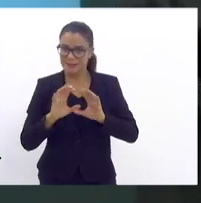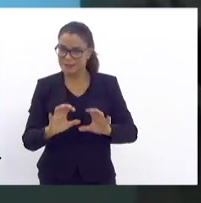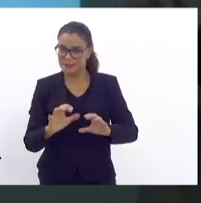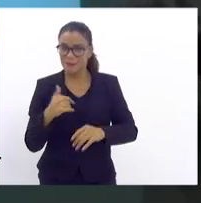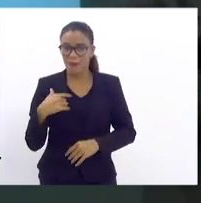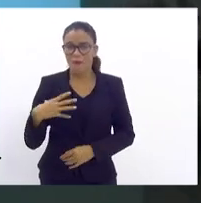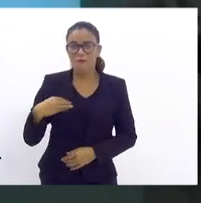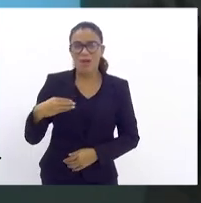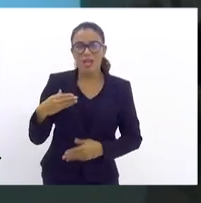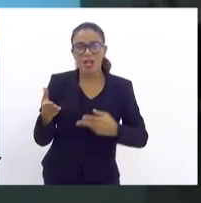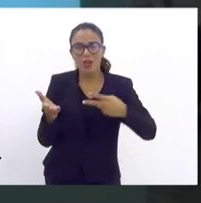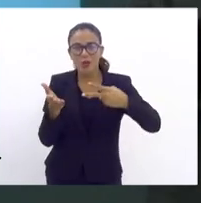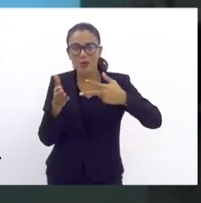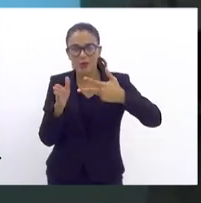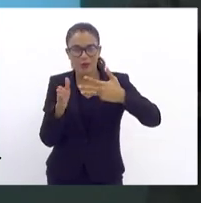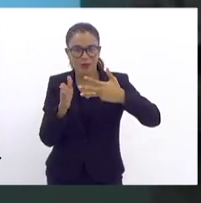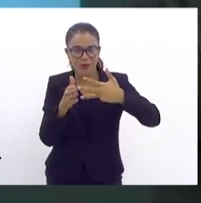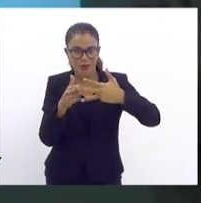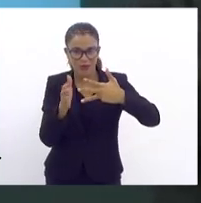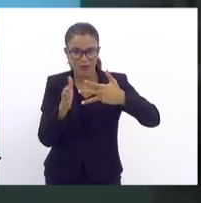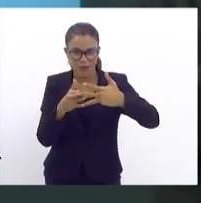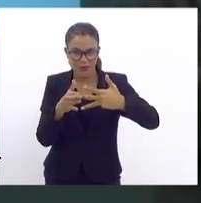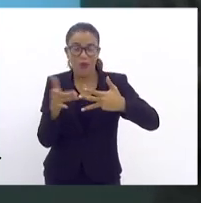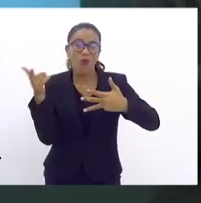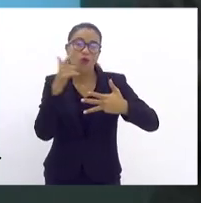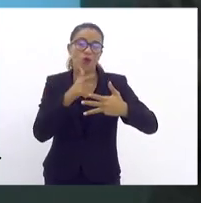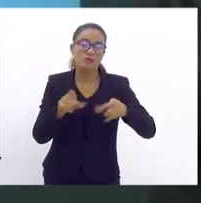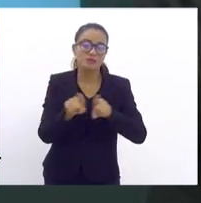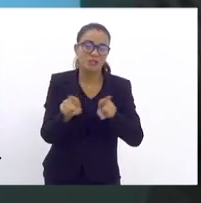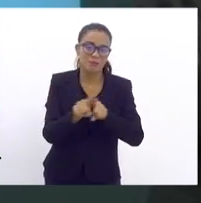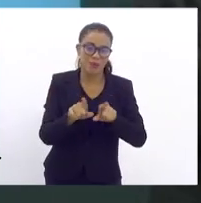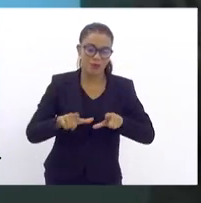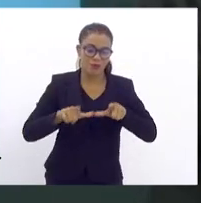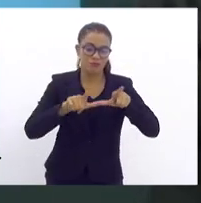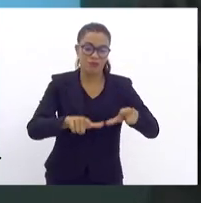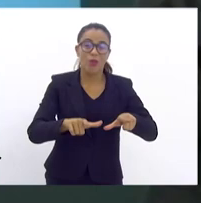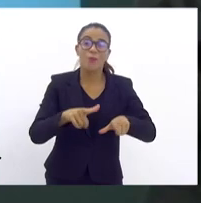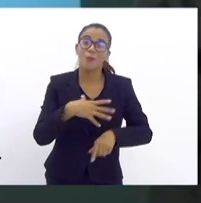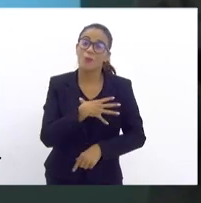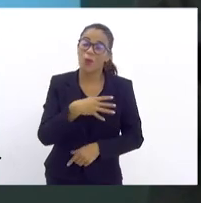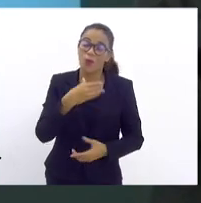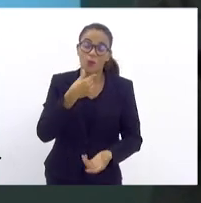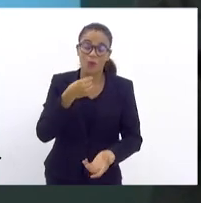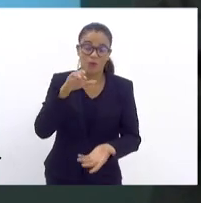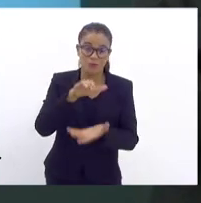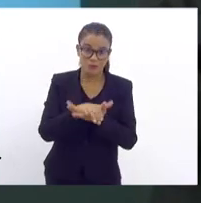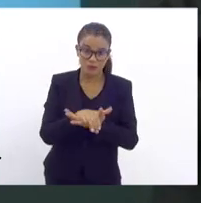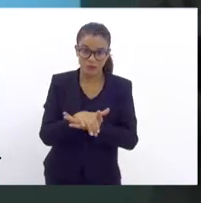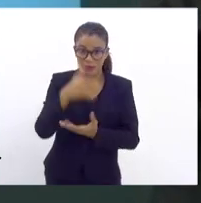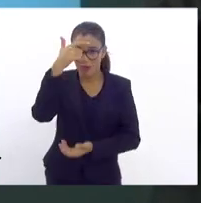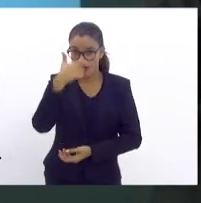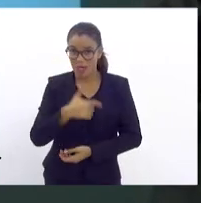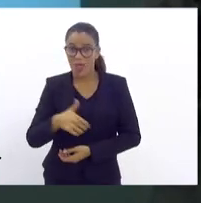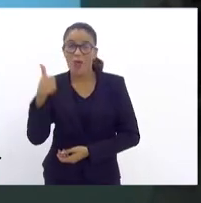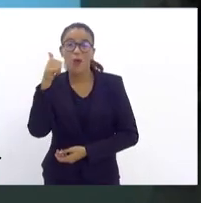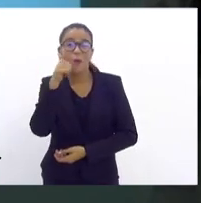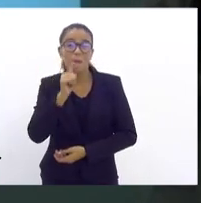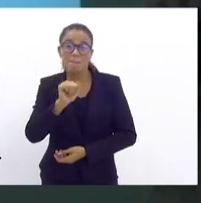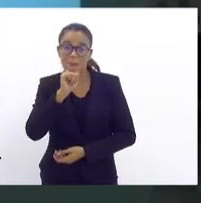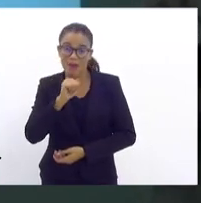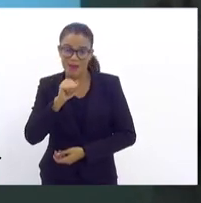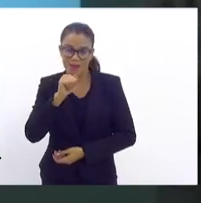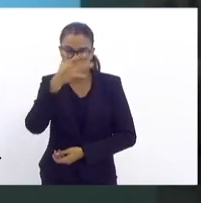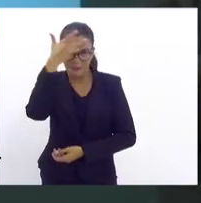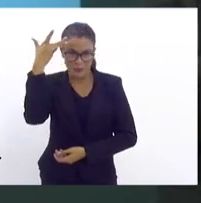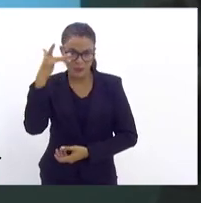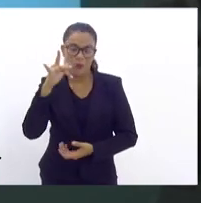o meu filho do Meio fechou diagnóstico fechamos o diagnóstico do meu esposo então todos num lugar aqui de mãe de pessoa com autismo esposa de pessoa com autismo